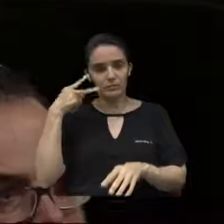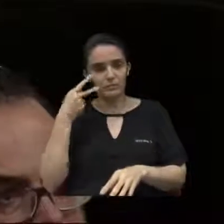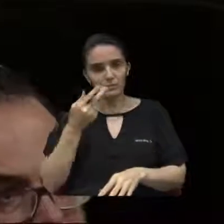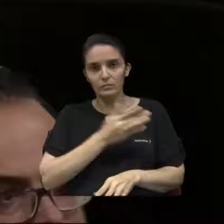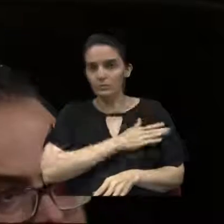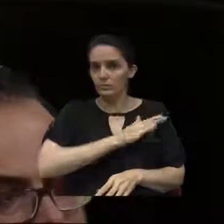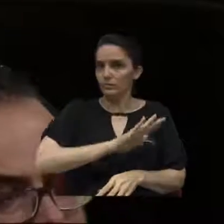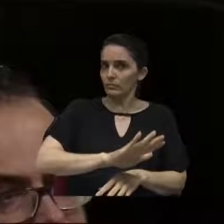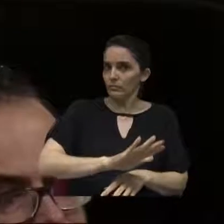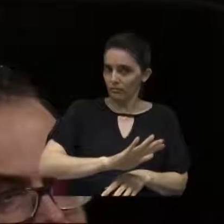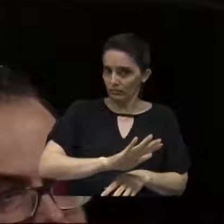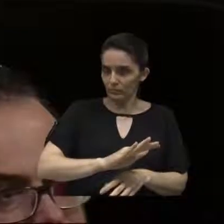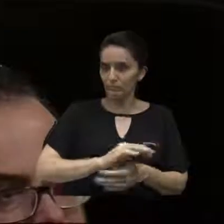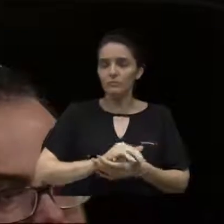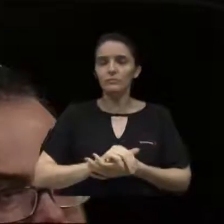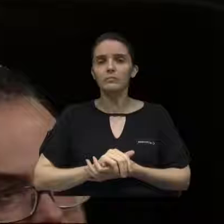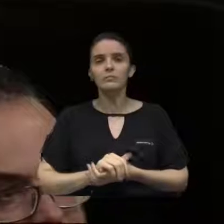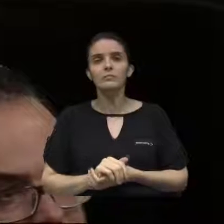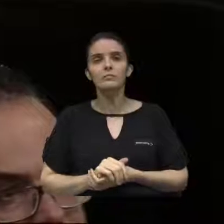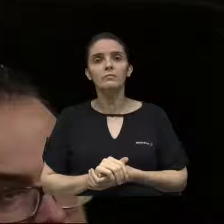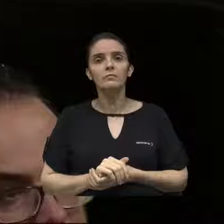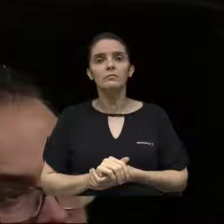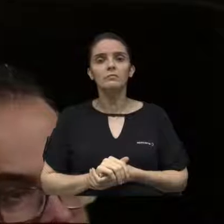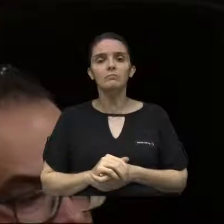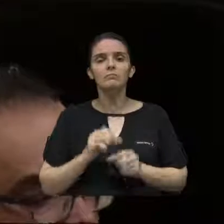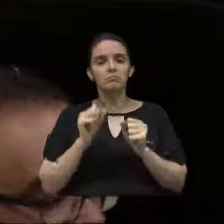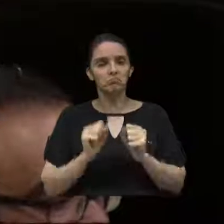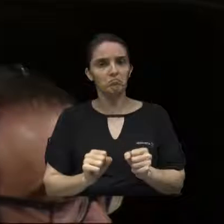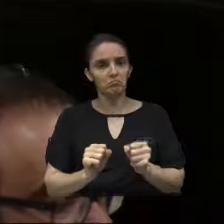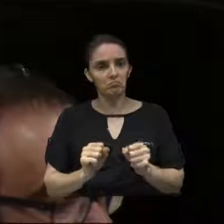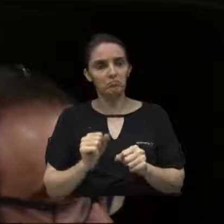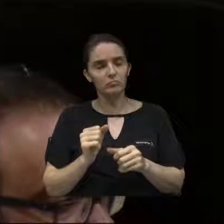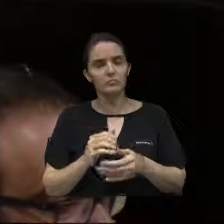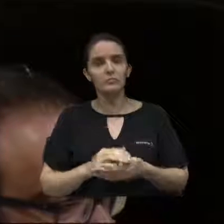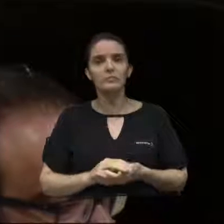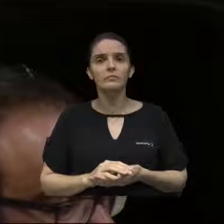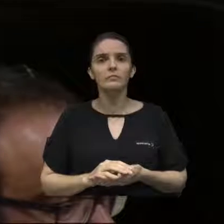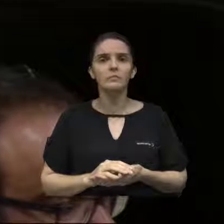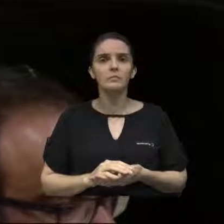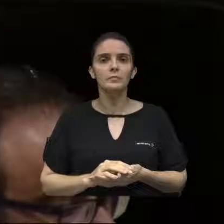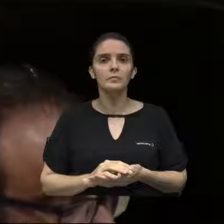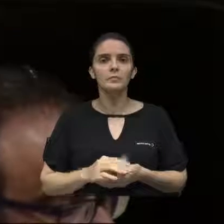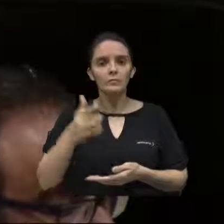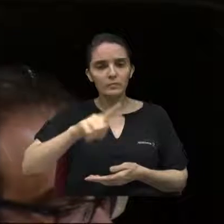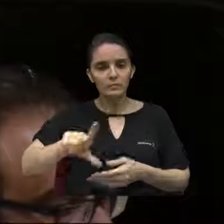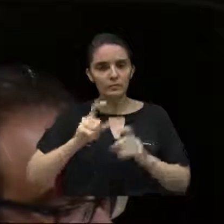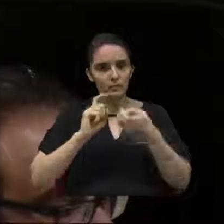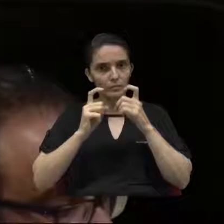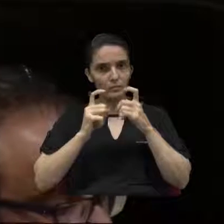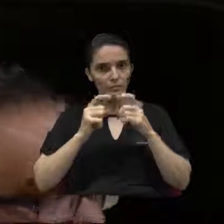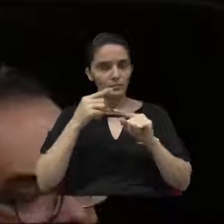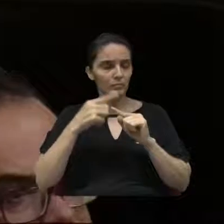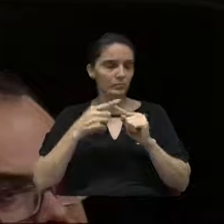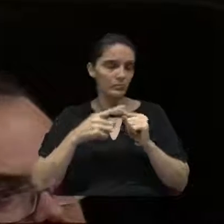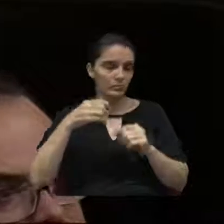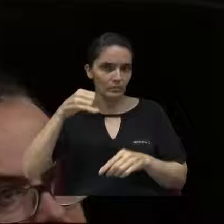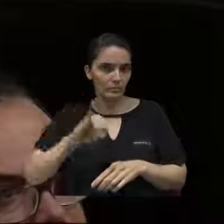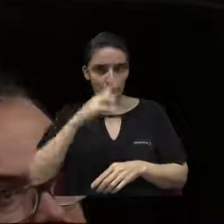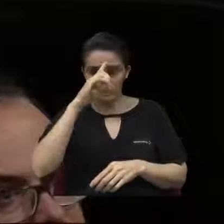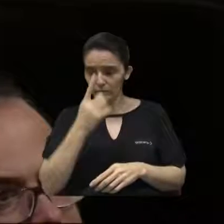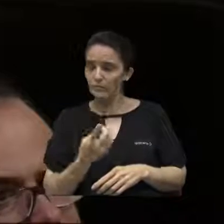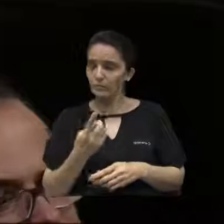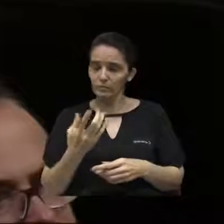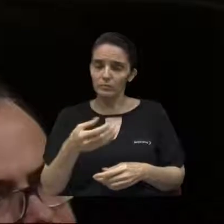nós estamos aqui para aquilo que a gente tem dúvida. Para isso nós estamos legislando. Então, a hora que esse projeto